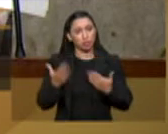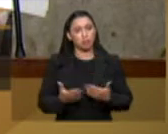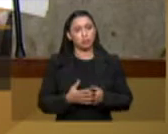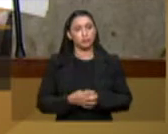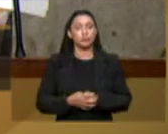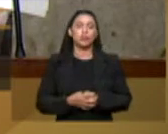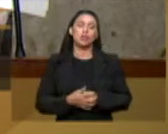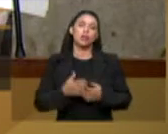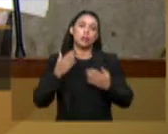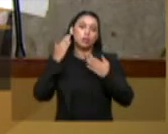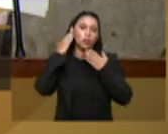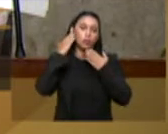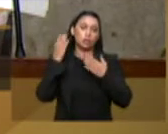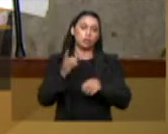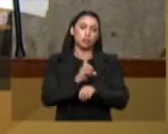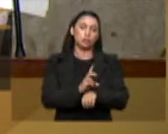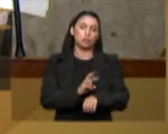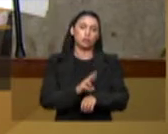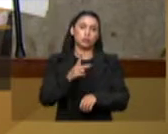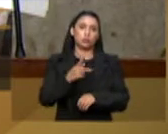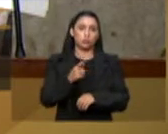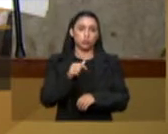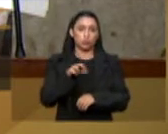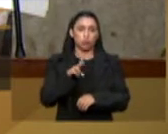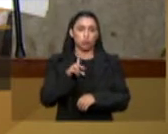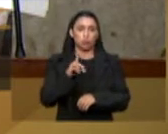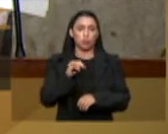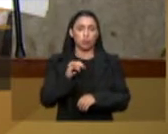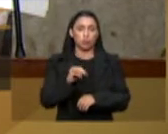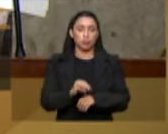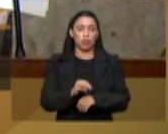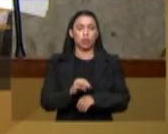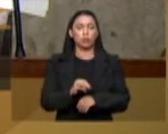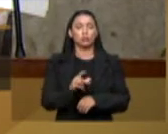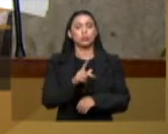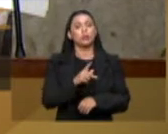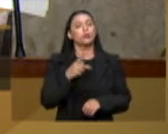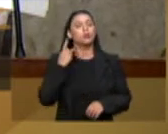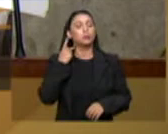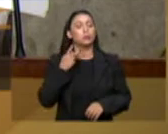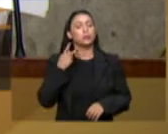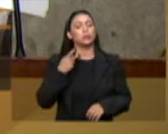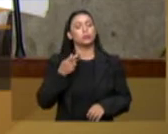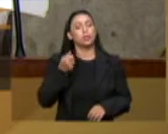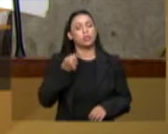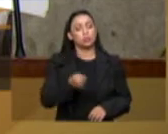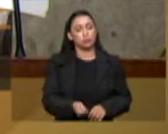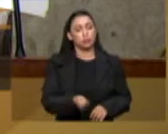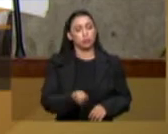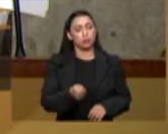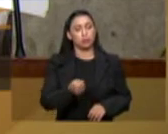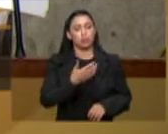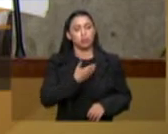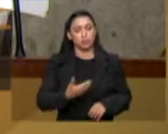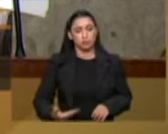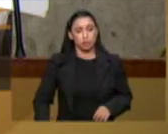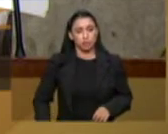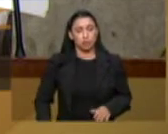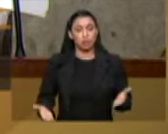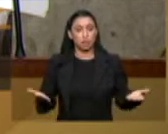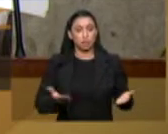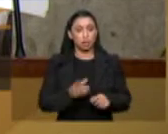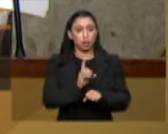Eu agradeço ao Dr. Paulo Mendes, procurador da Fazenda Nacional, e concedo a palavra ao